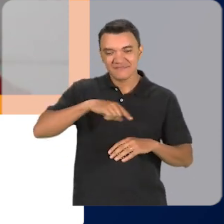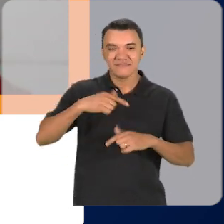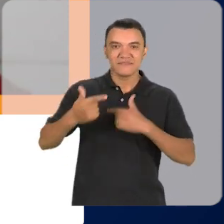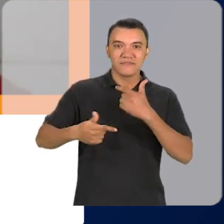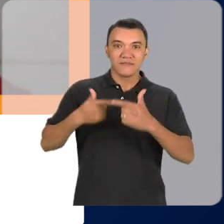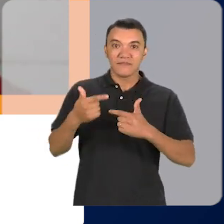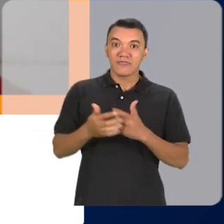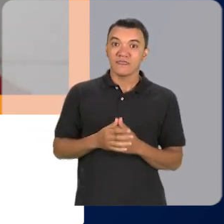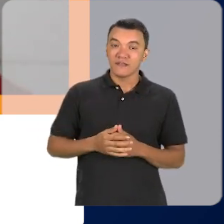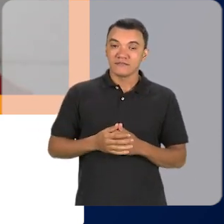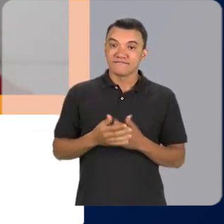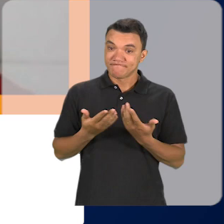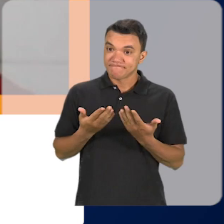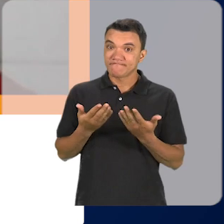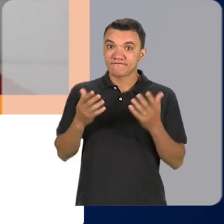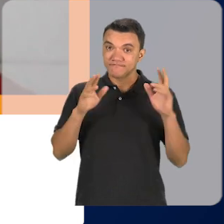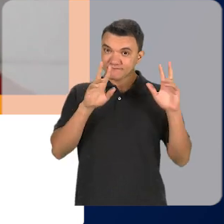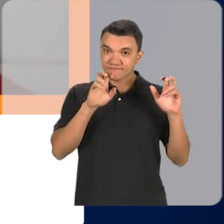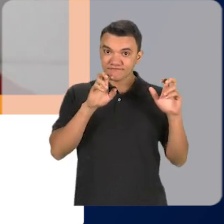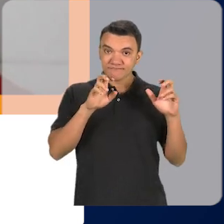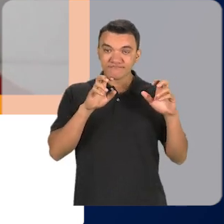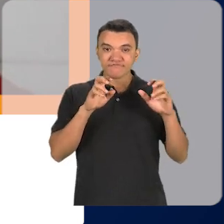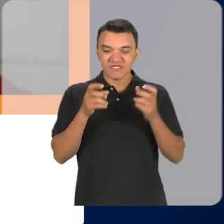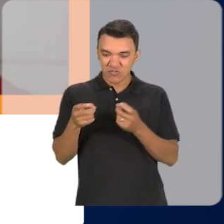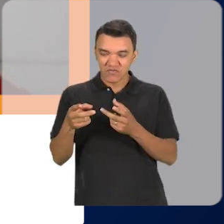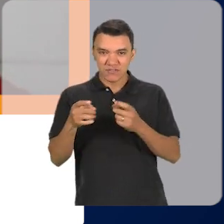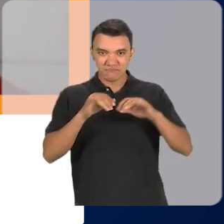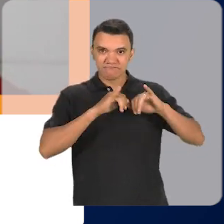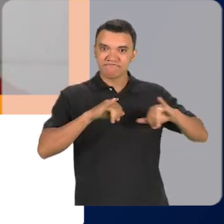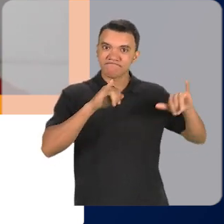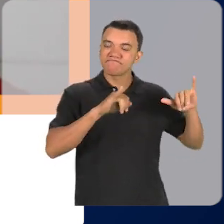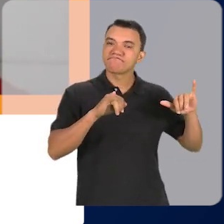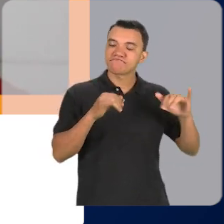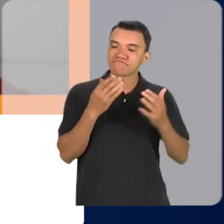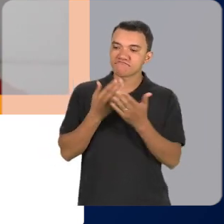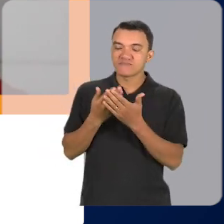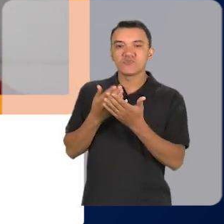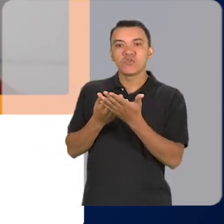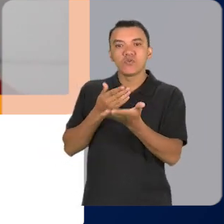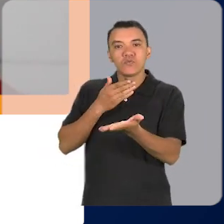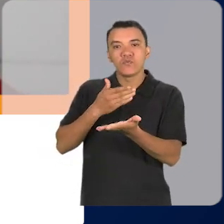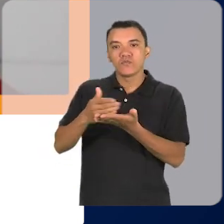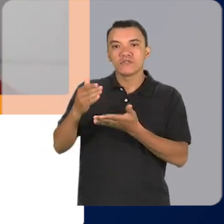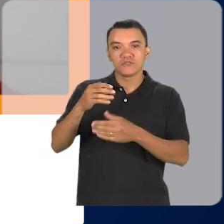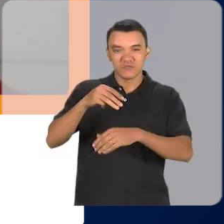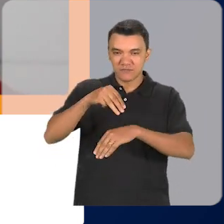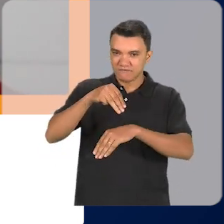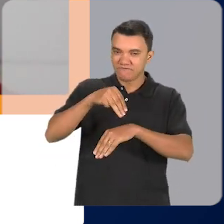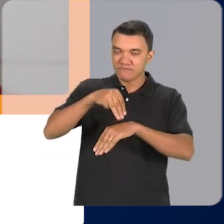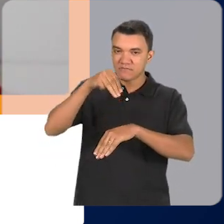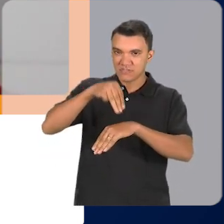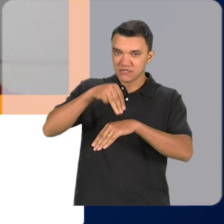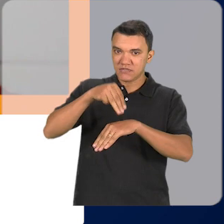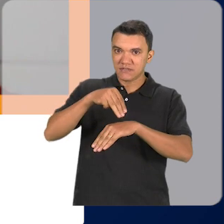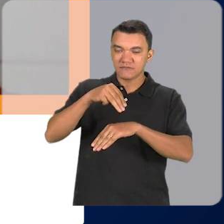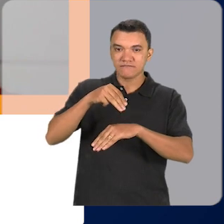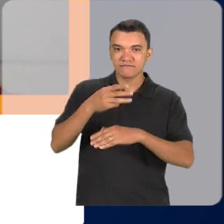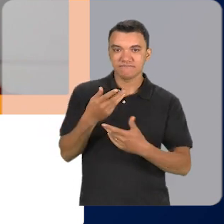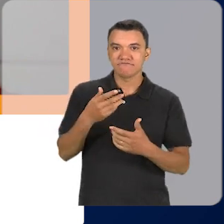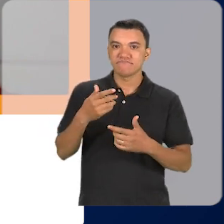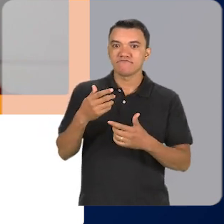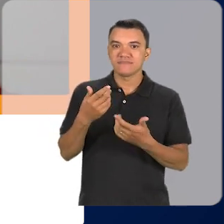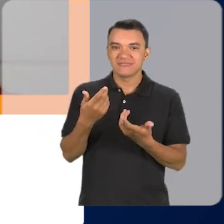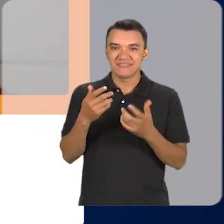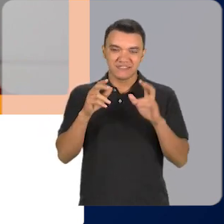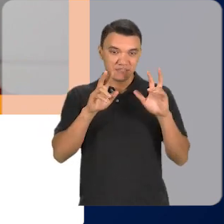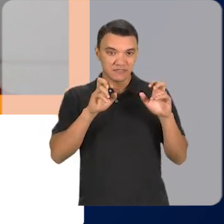O estudo sobre os pregoeiros, ele originou de um trabalho do mestrado, da UEMA, um trabalho do mestrado de